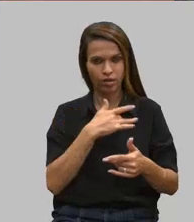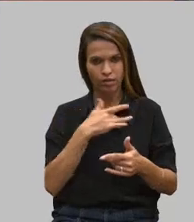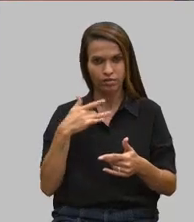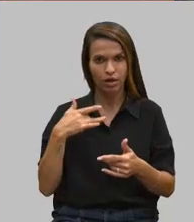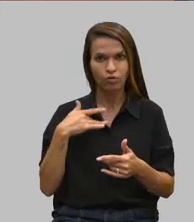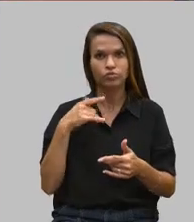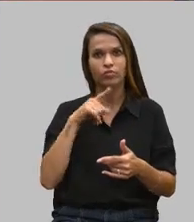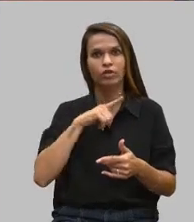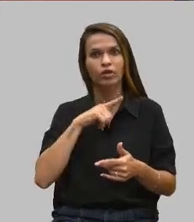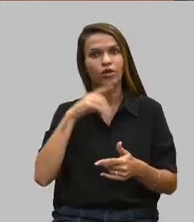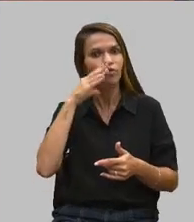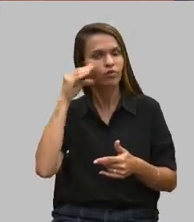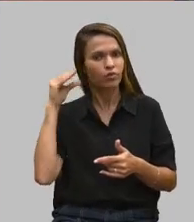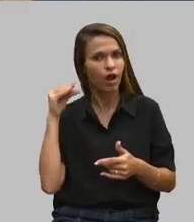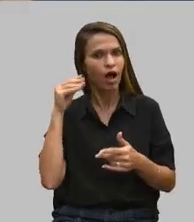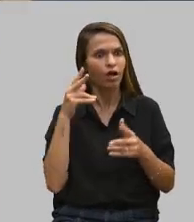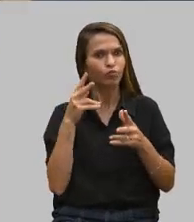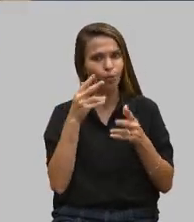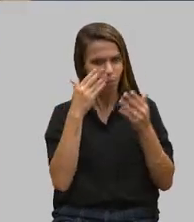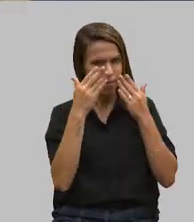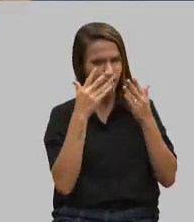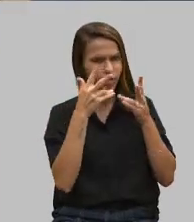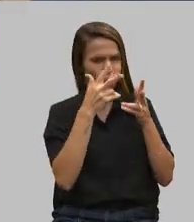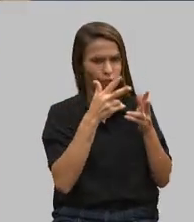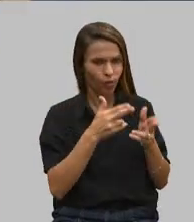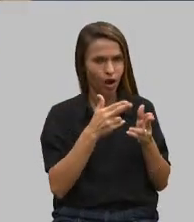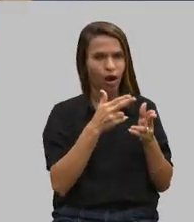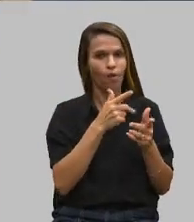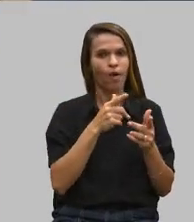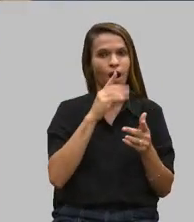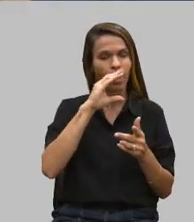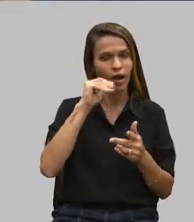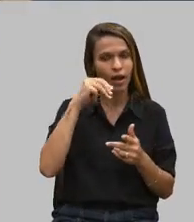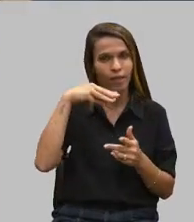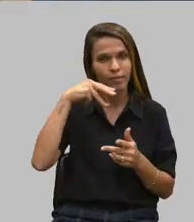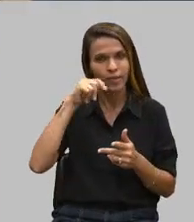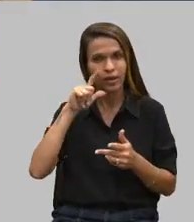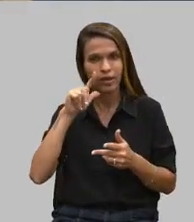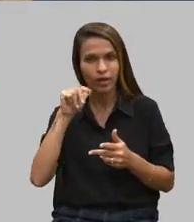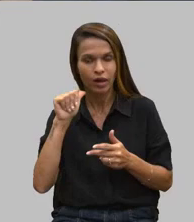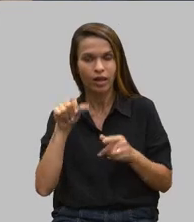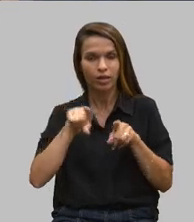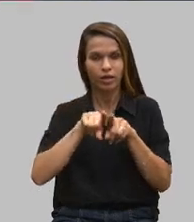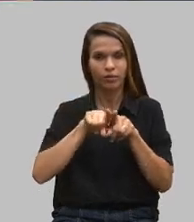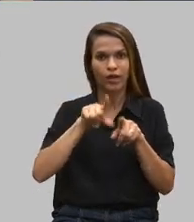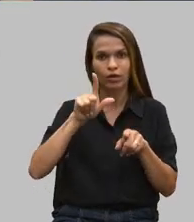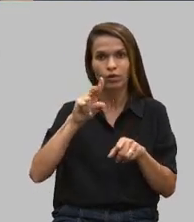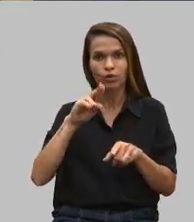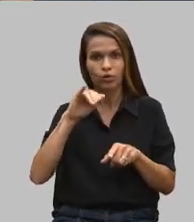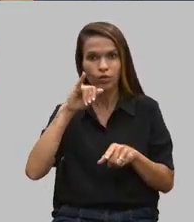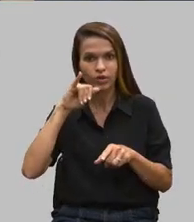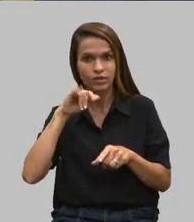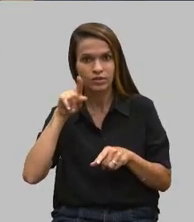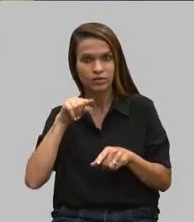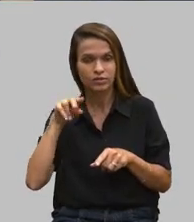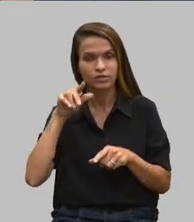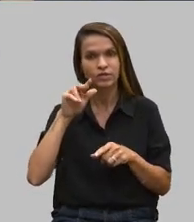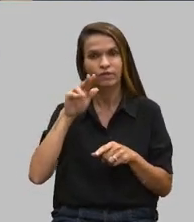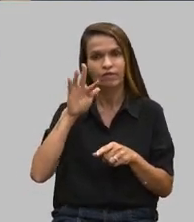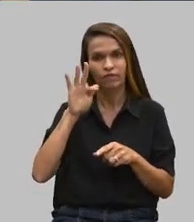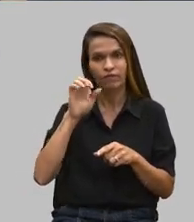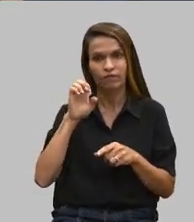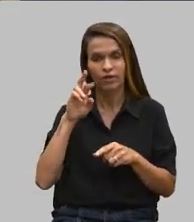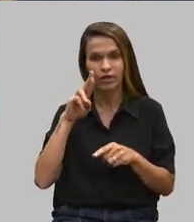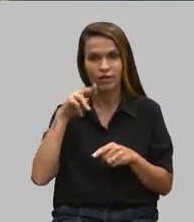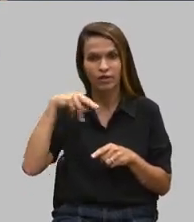do que lá daam e do Lu Fernando que estão aqui conosco gostaria também de convidar aqui o vereador Cláudio Mundo